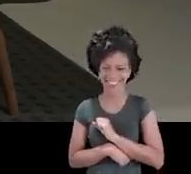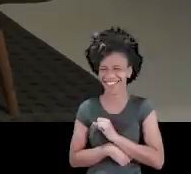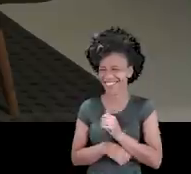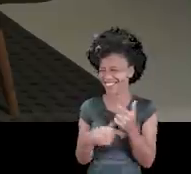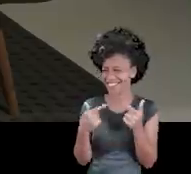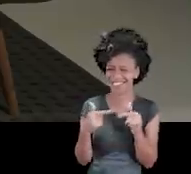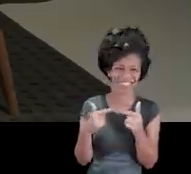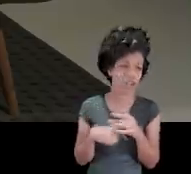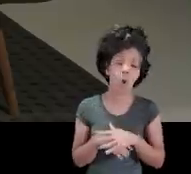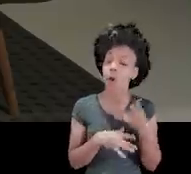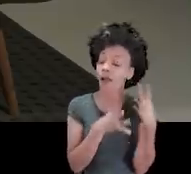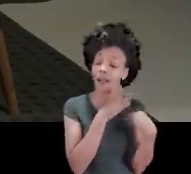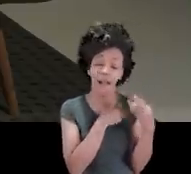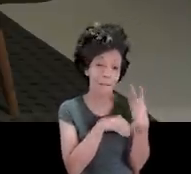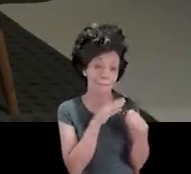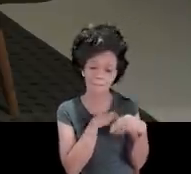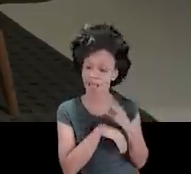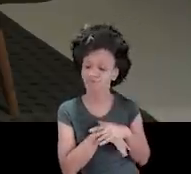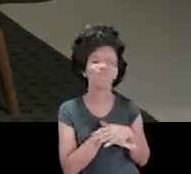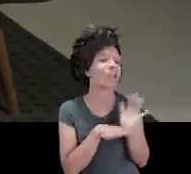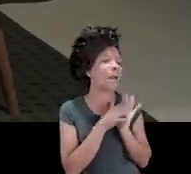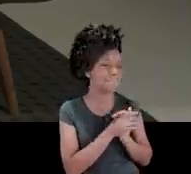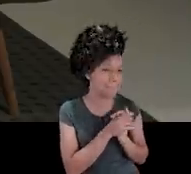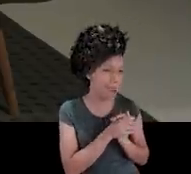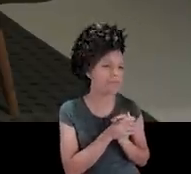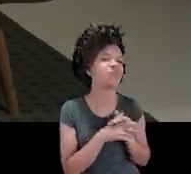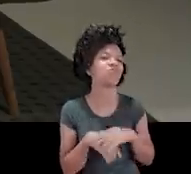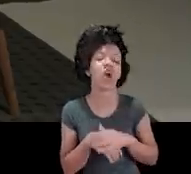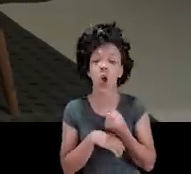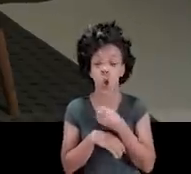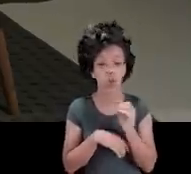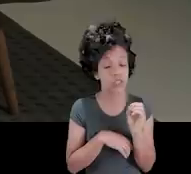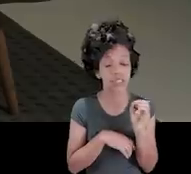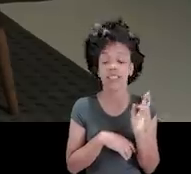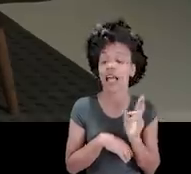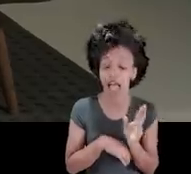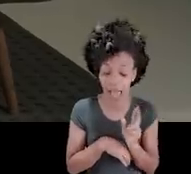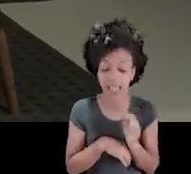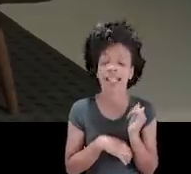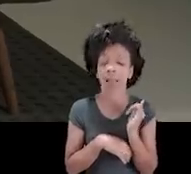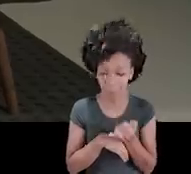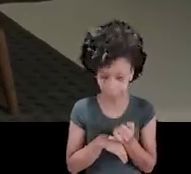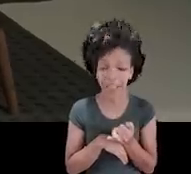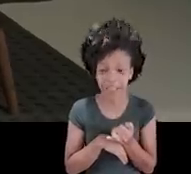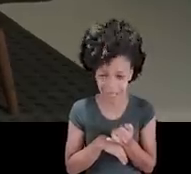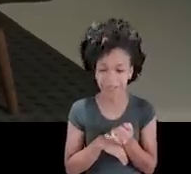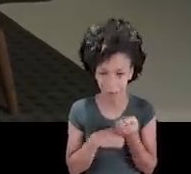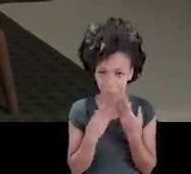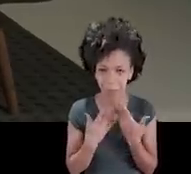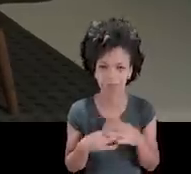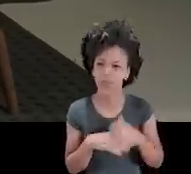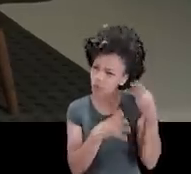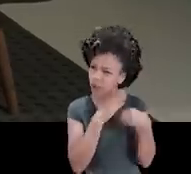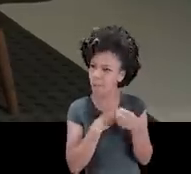Uma coisa cabelo bem dela é um... Parabéns. Valeu a pena gastar R$800 nesta meta. O cabelo